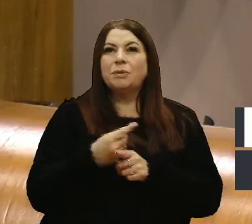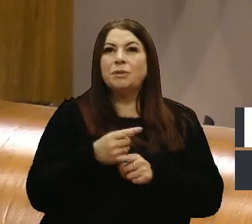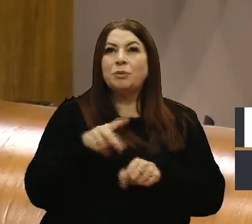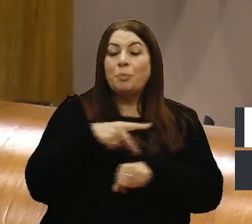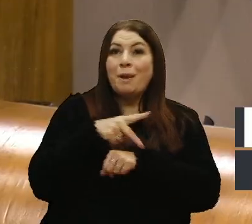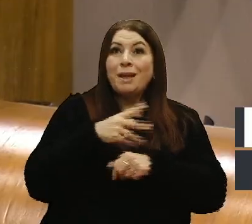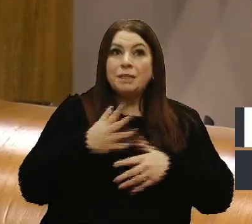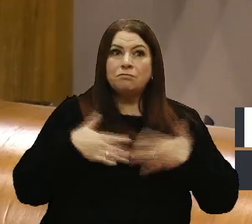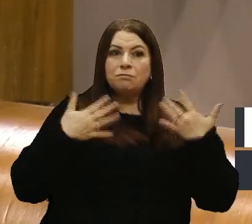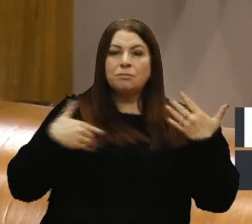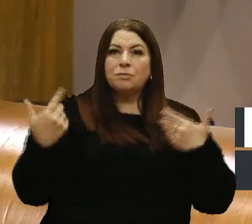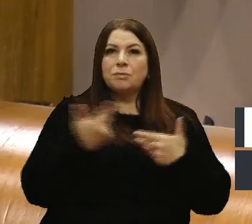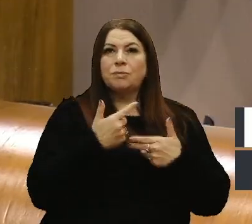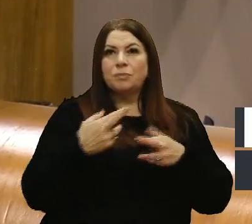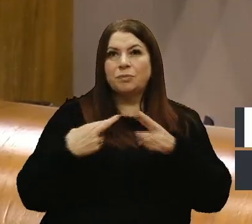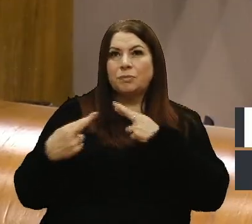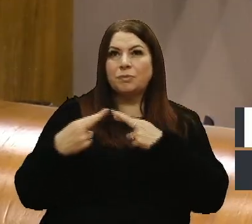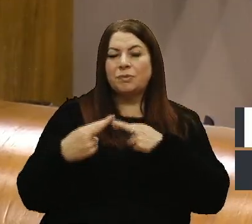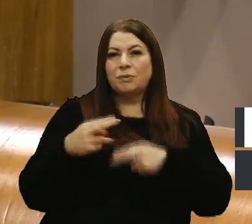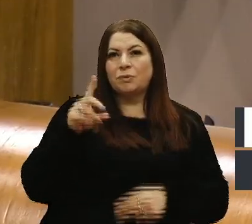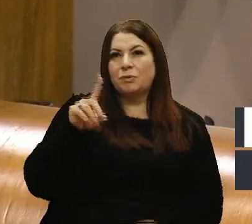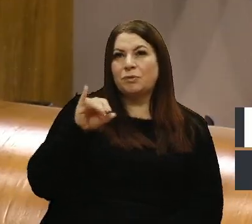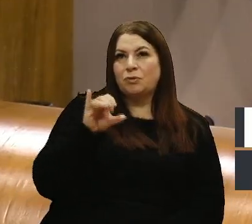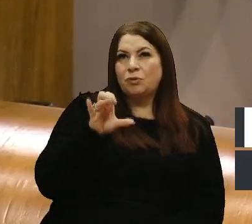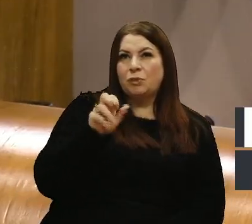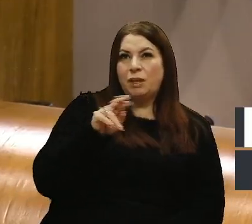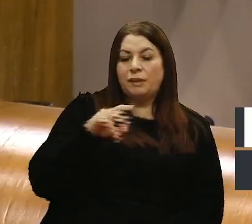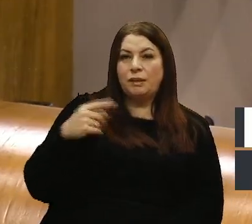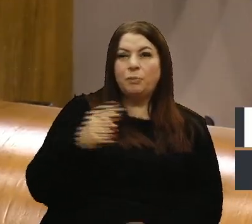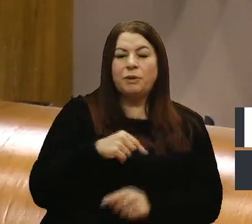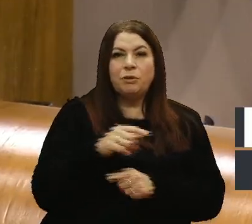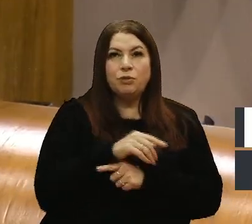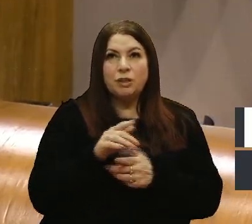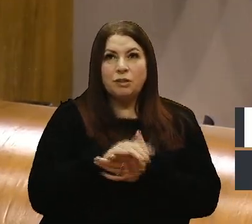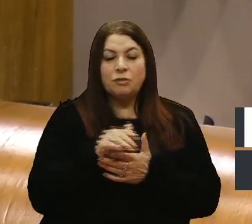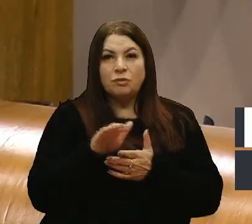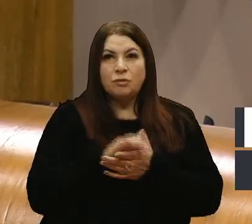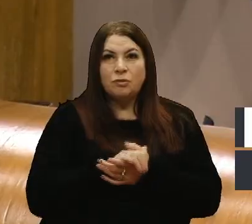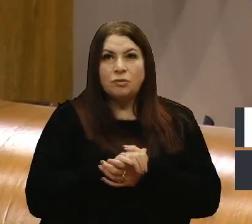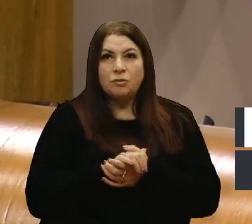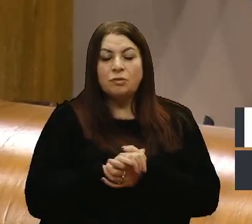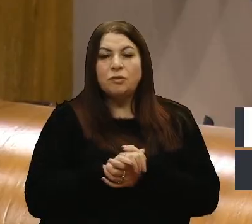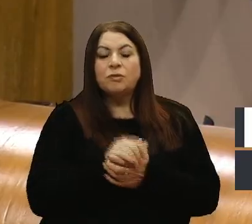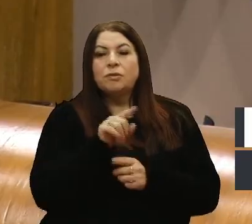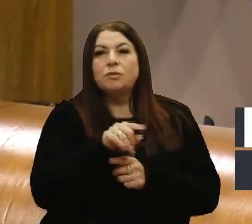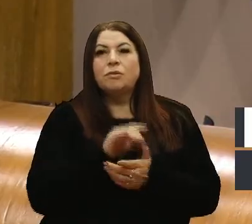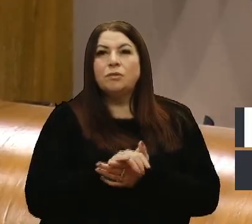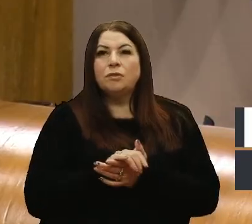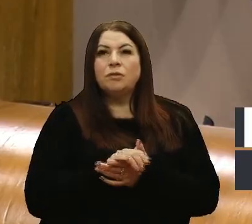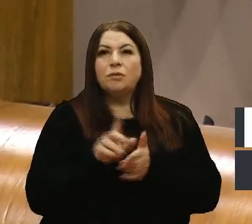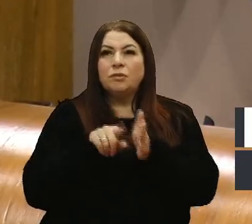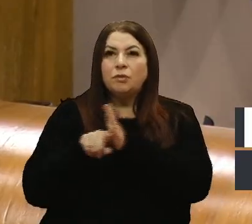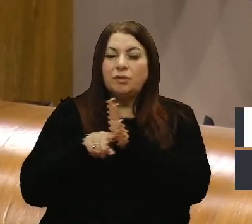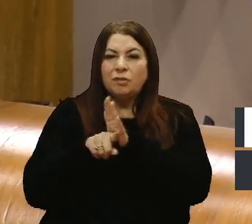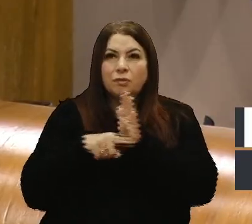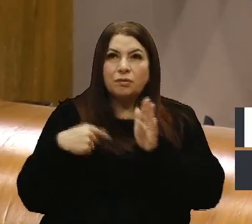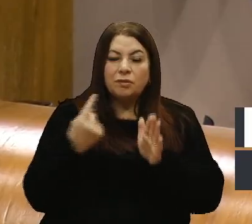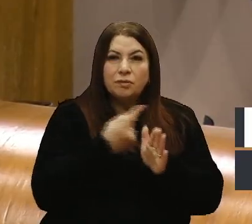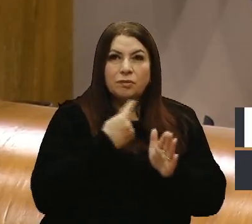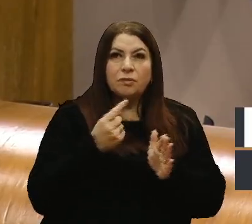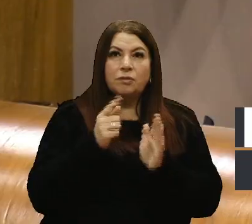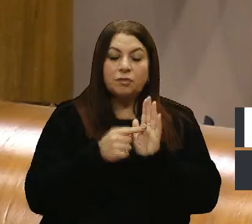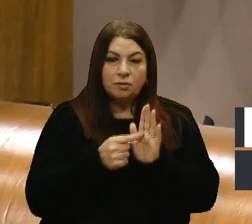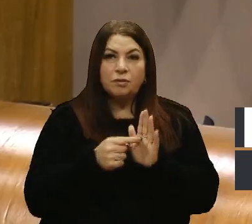país em relação ao Discord. E isso também foi investigado no caso do cão